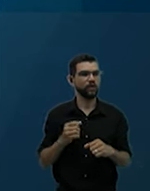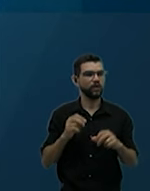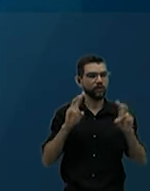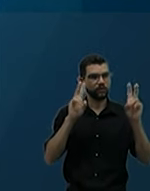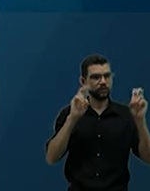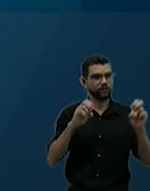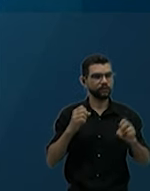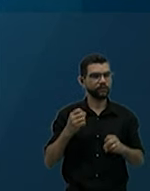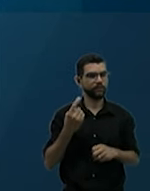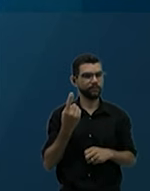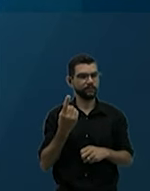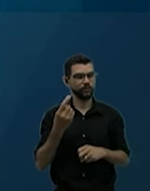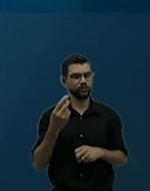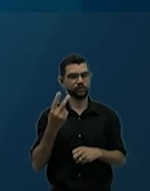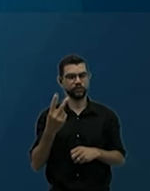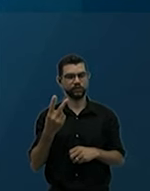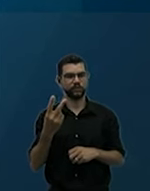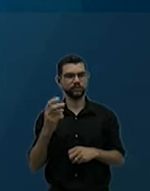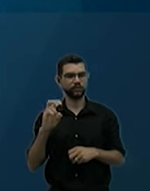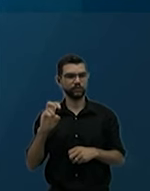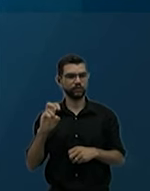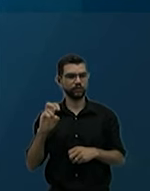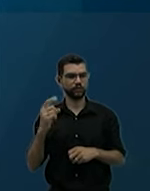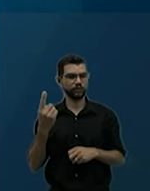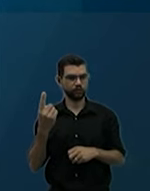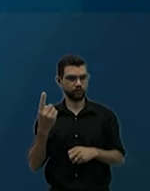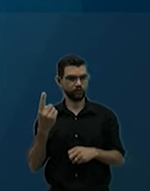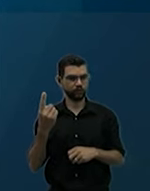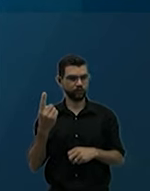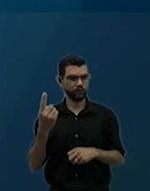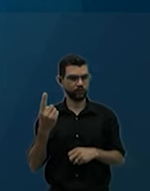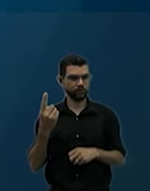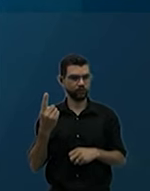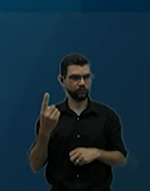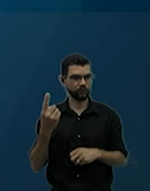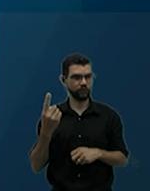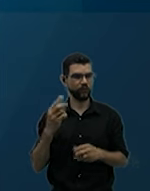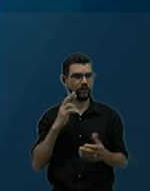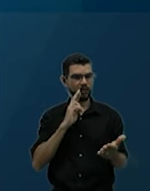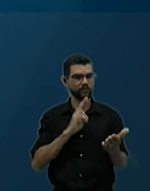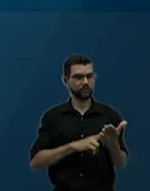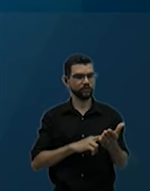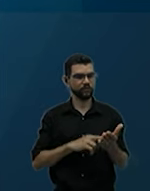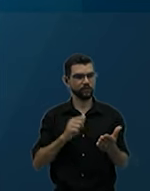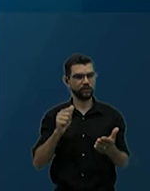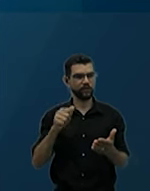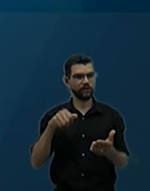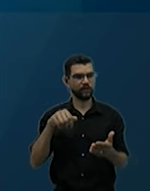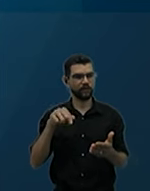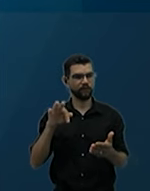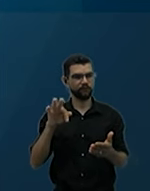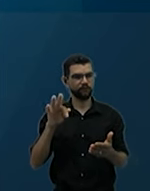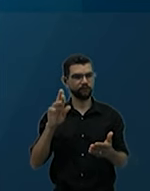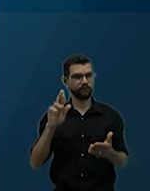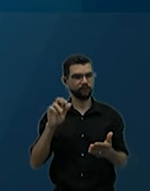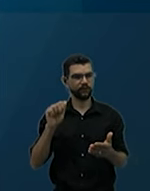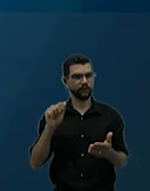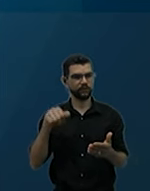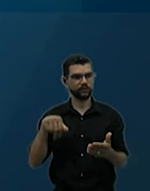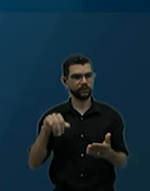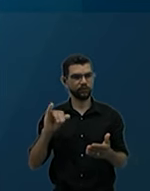da relatoria do ministro Afrânio Vilela. São os recursos especiais 2.031.813 de Santa